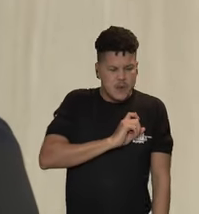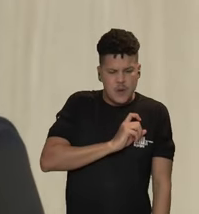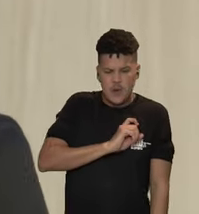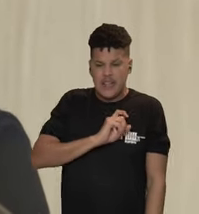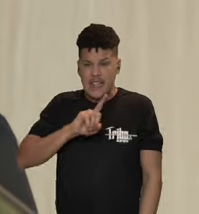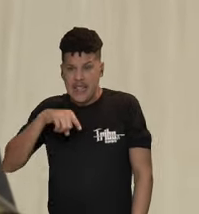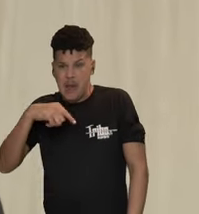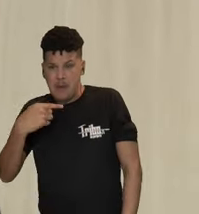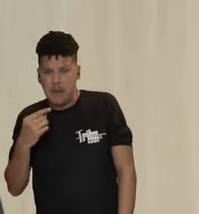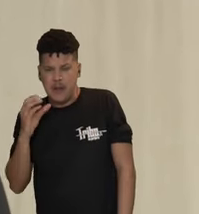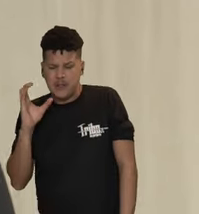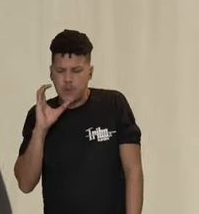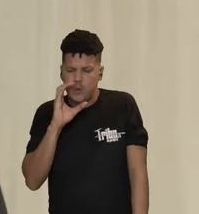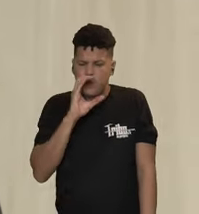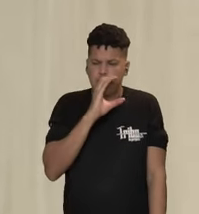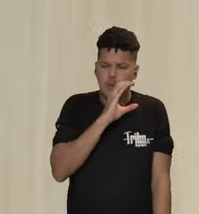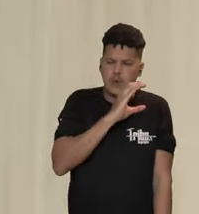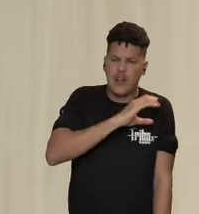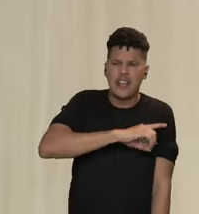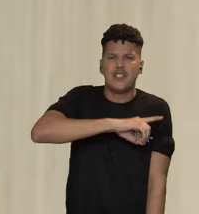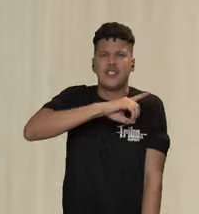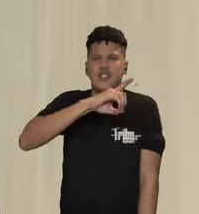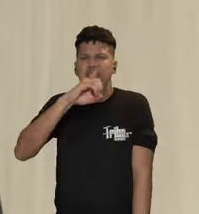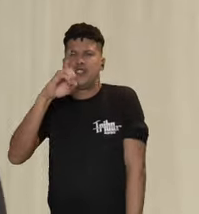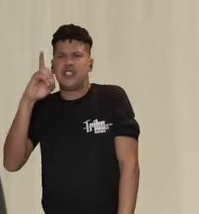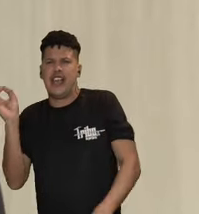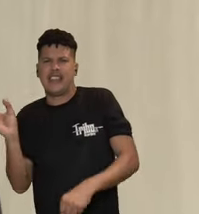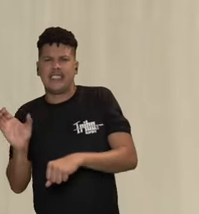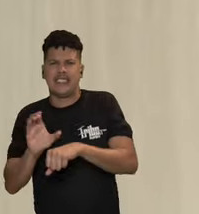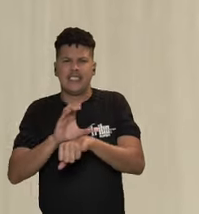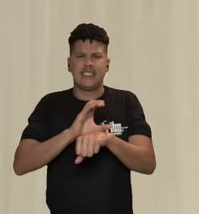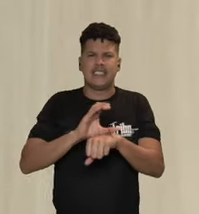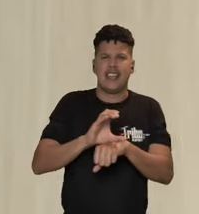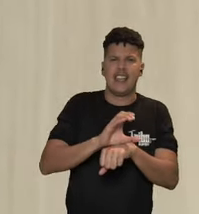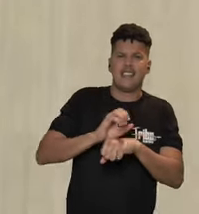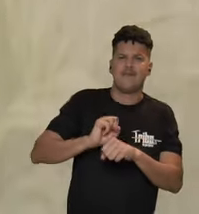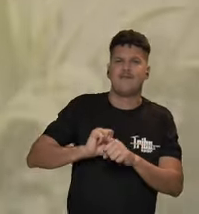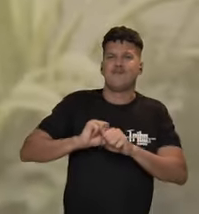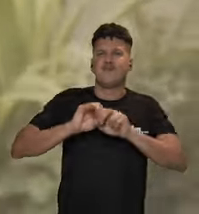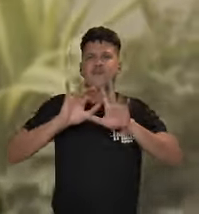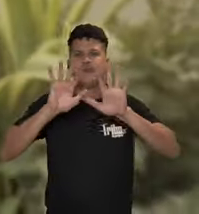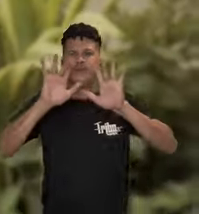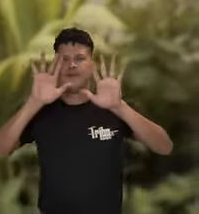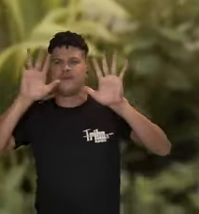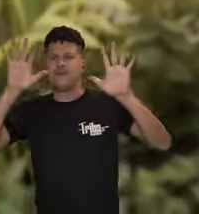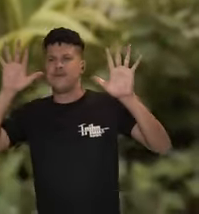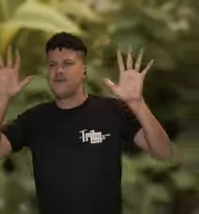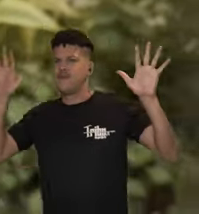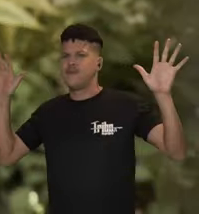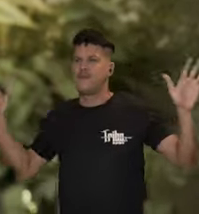depois aquece. Dias cinzentos, logo floresce.